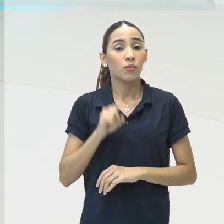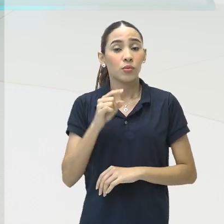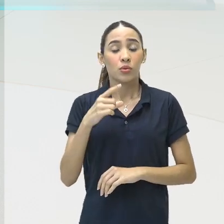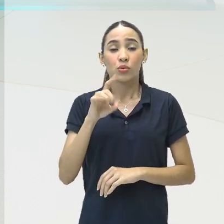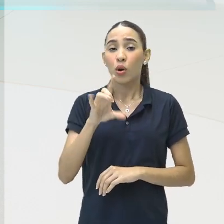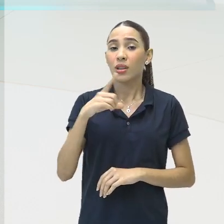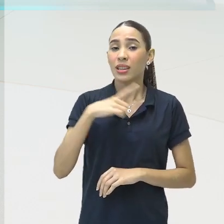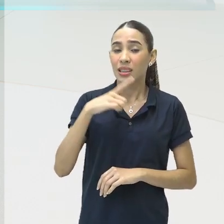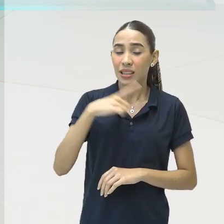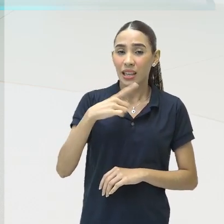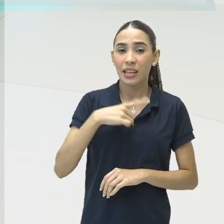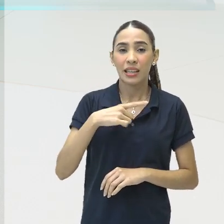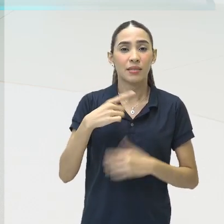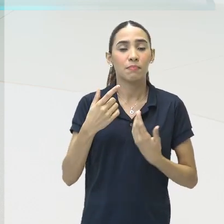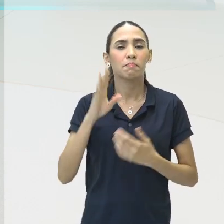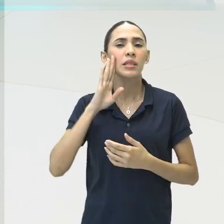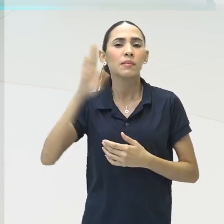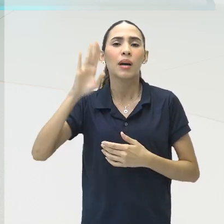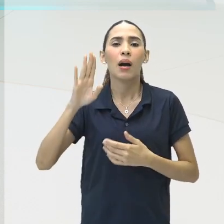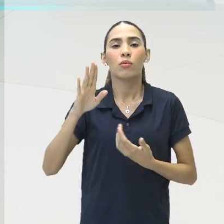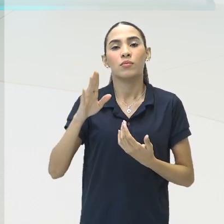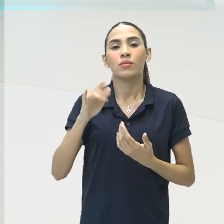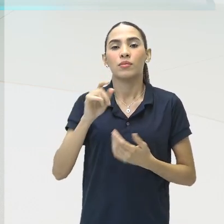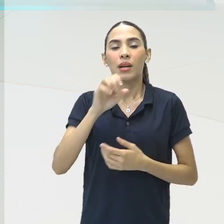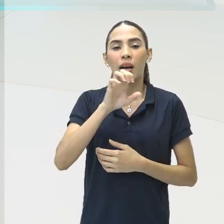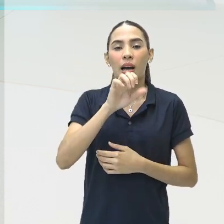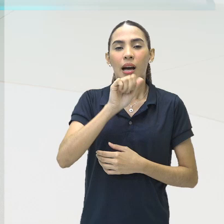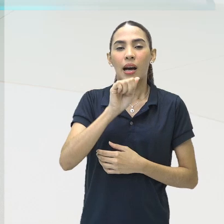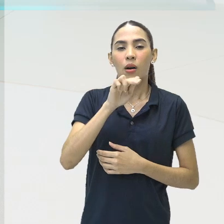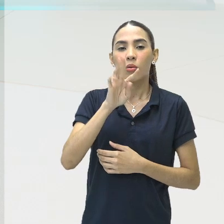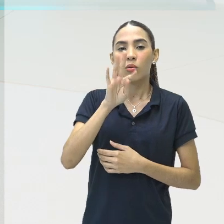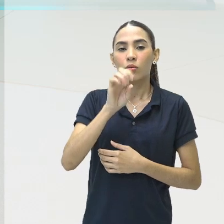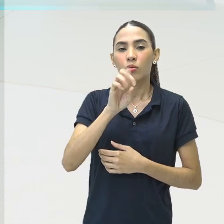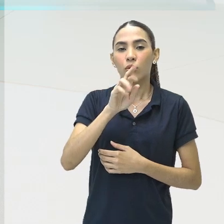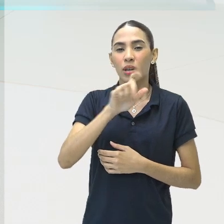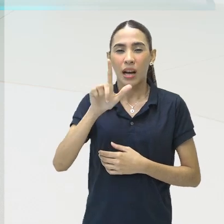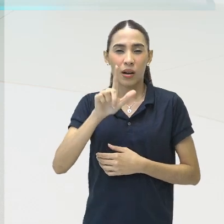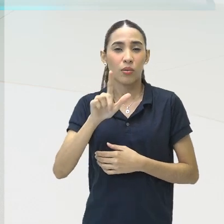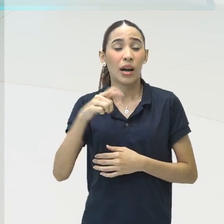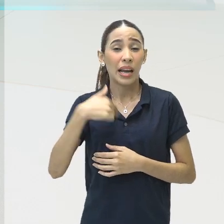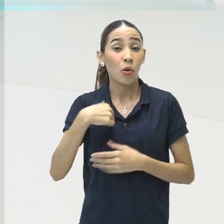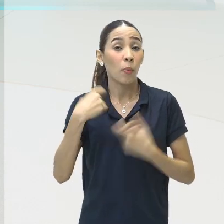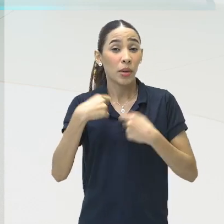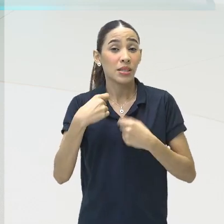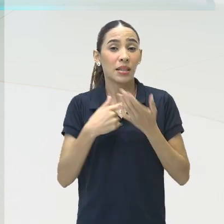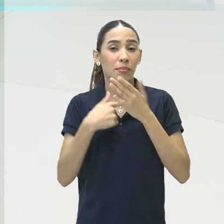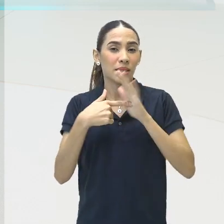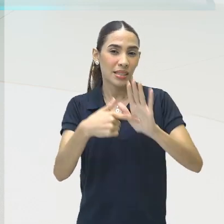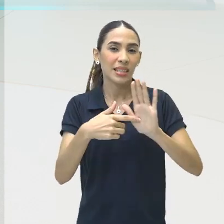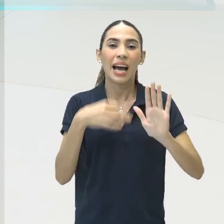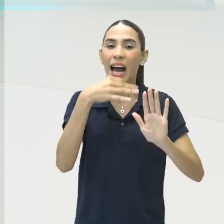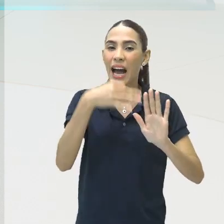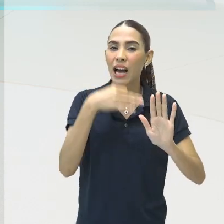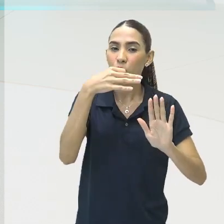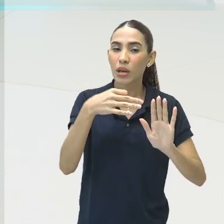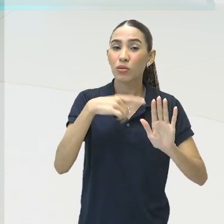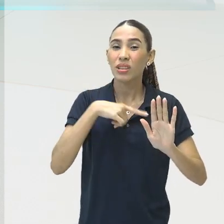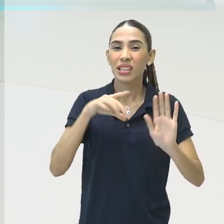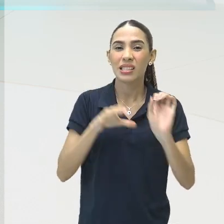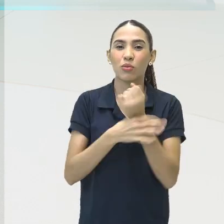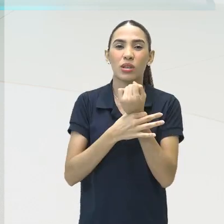elementos autorais na ciranda de Manacapuru. Então, esse foi o meu posicionamento crítico. Eu tive que trazer argumentos para